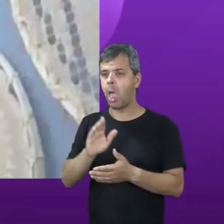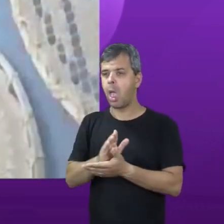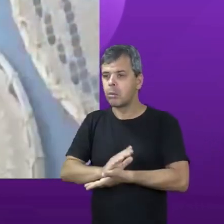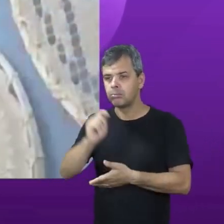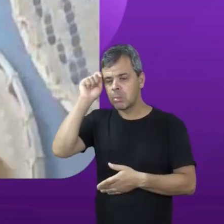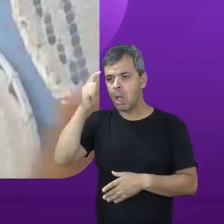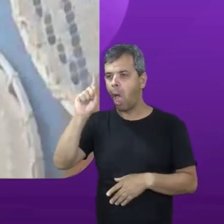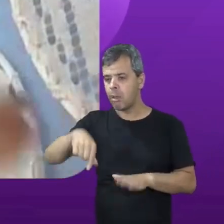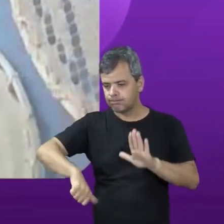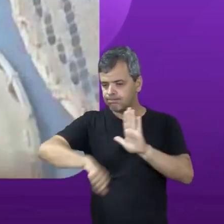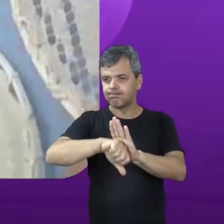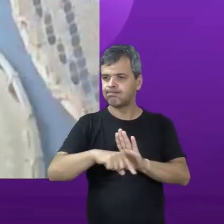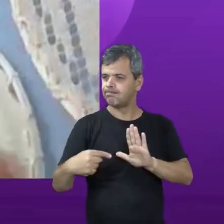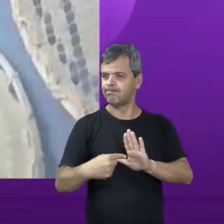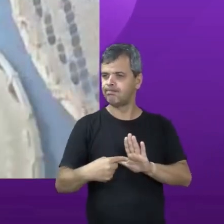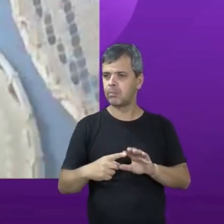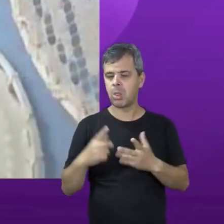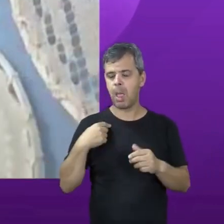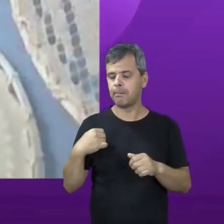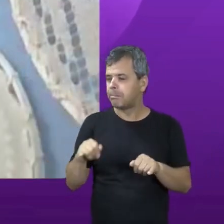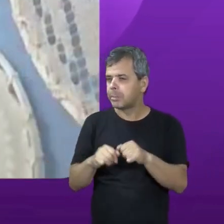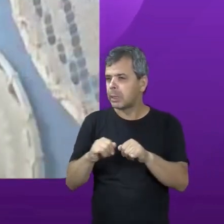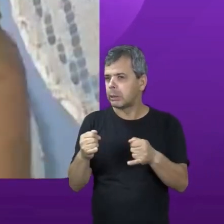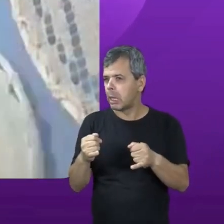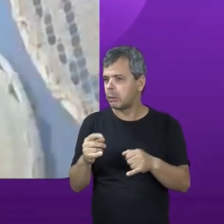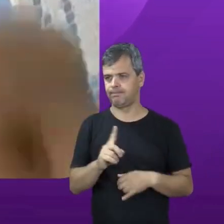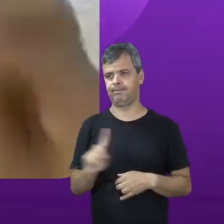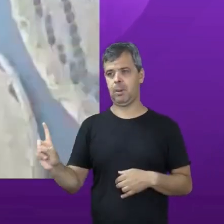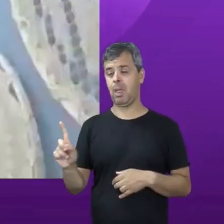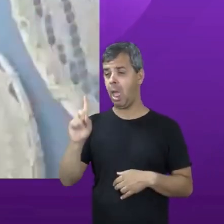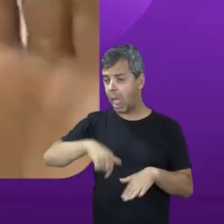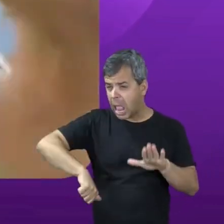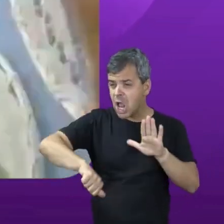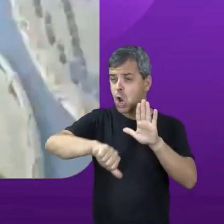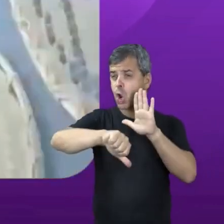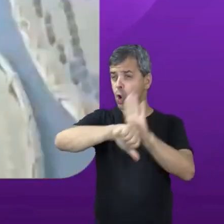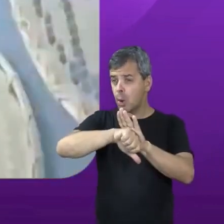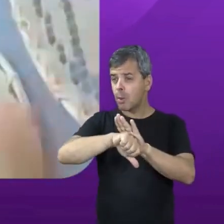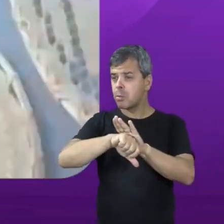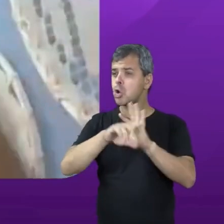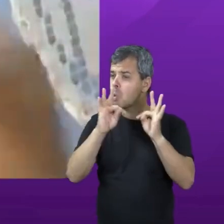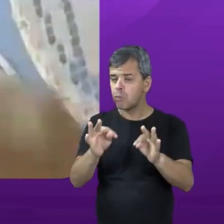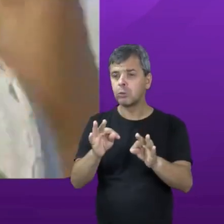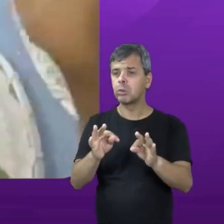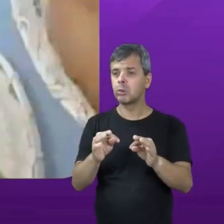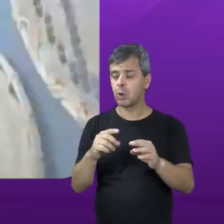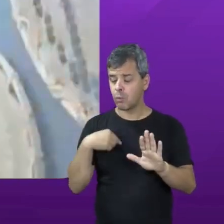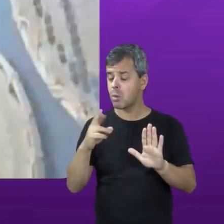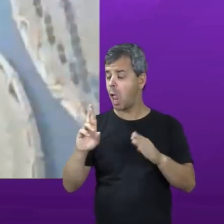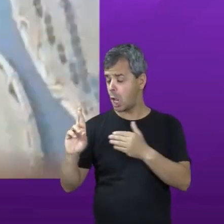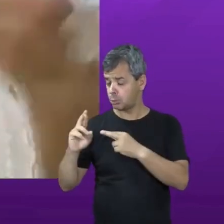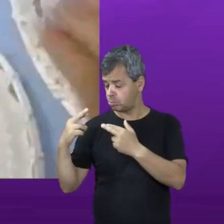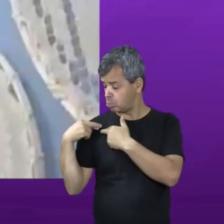crime. Racismo não é brincadeira pesada. Então, é crime, como tal, ele deve ser tratado. Daí nós temos